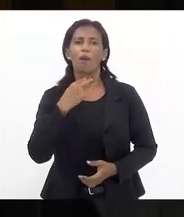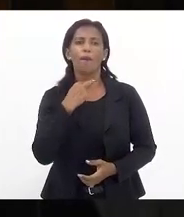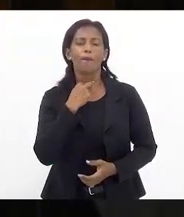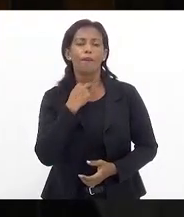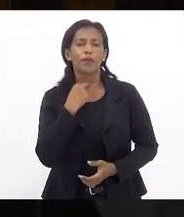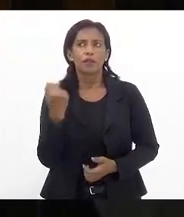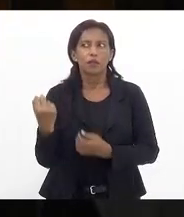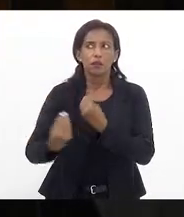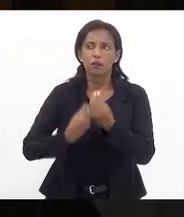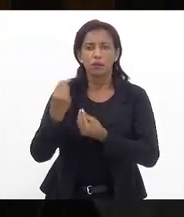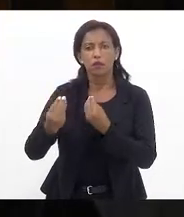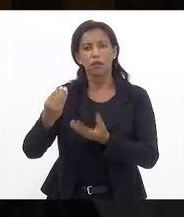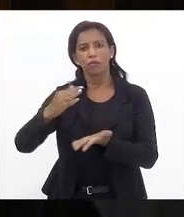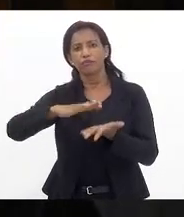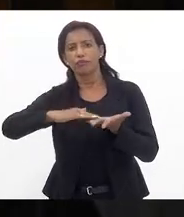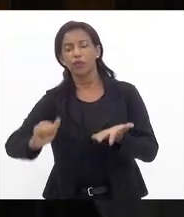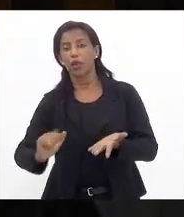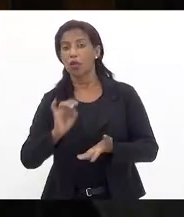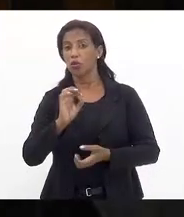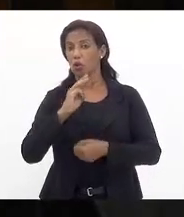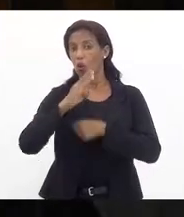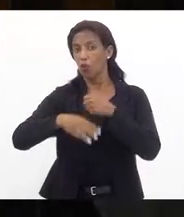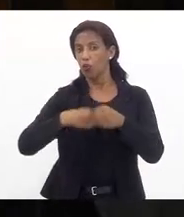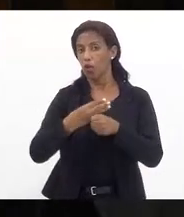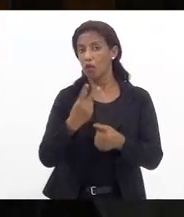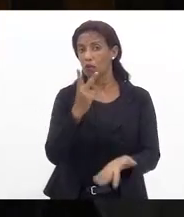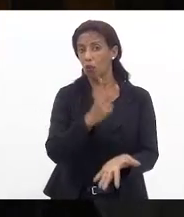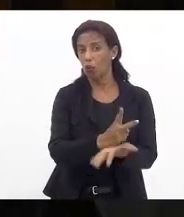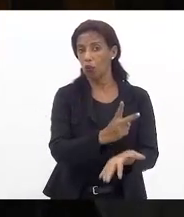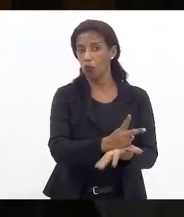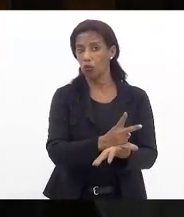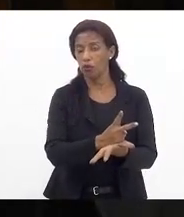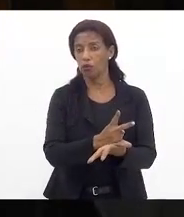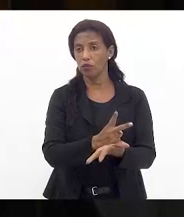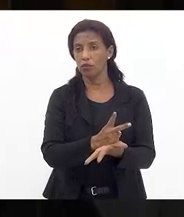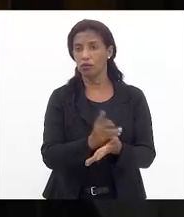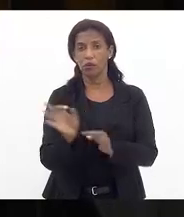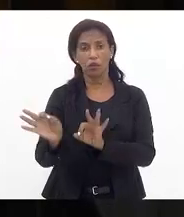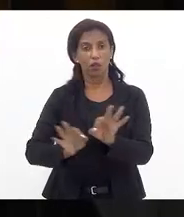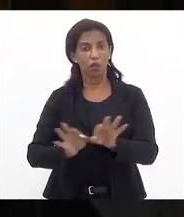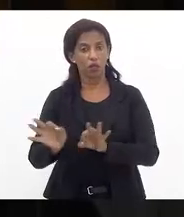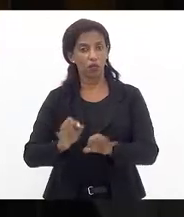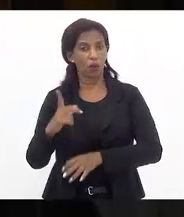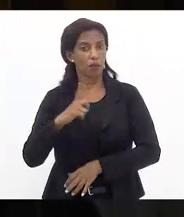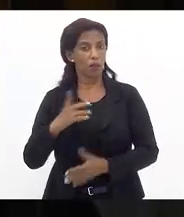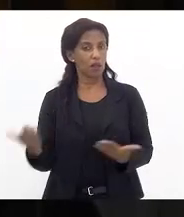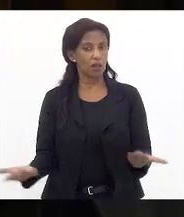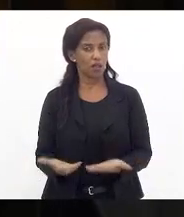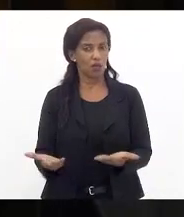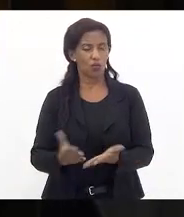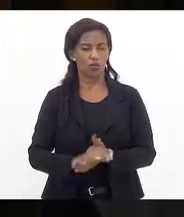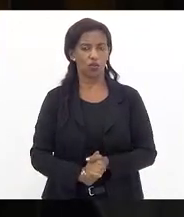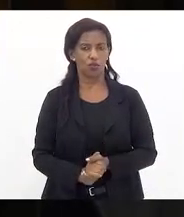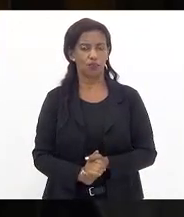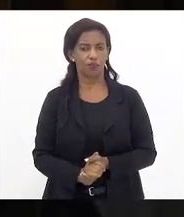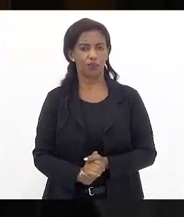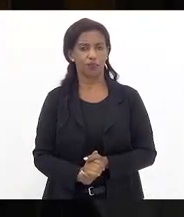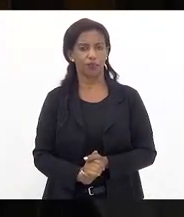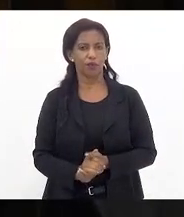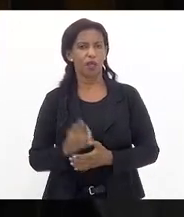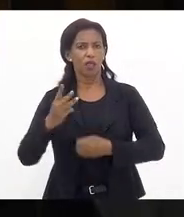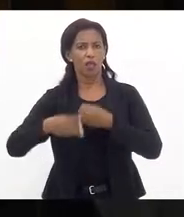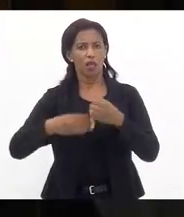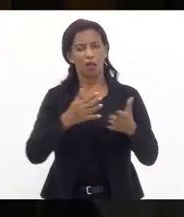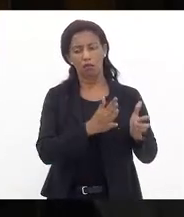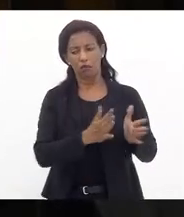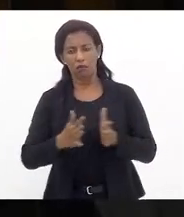extingui-lo. Basta que o triênio não seja mantido nas condições em que ele é hoje. Como é que o triênio é hoje? Transcorrido o